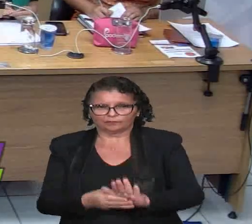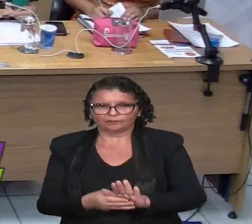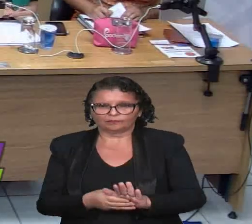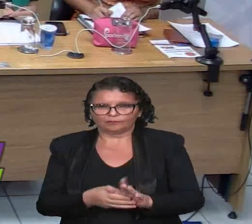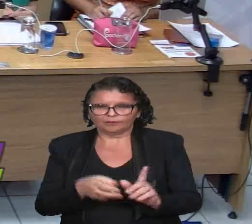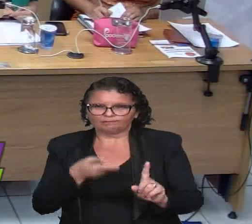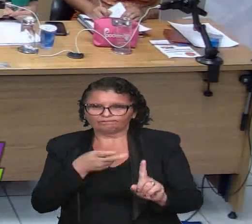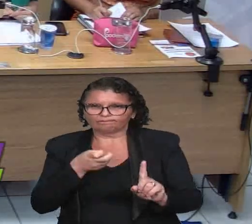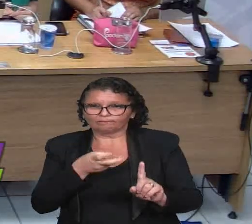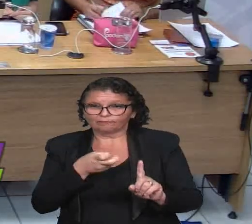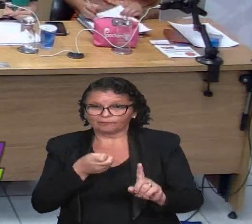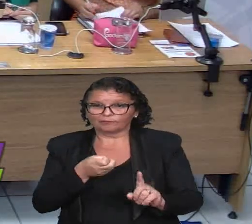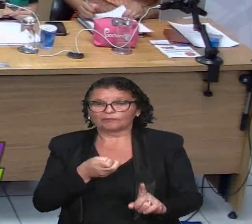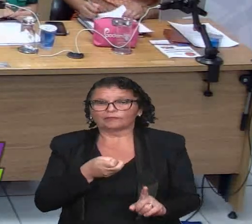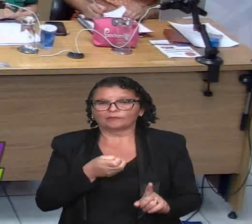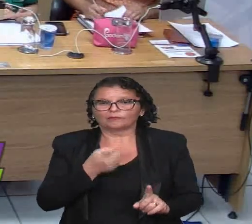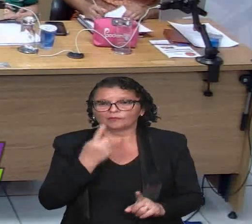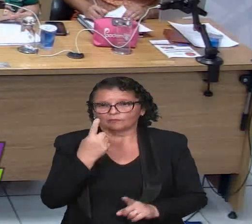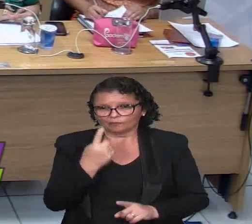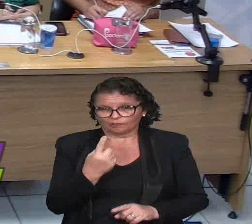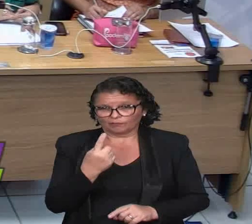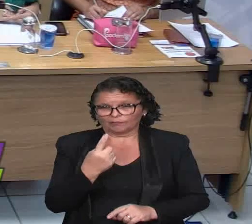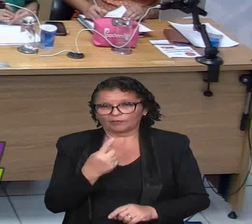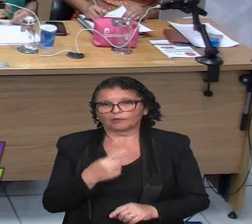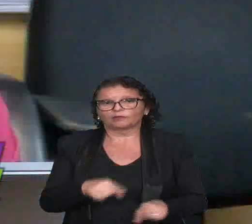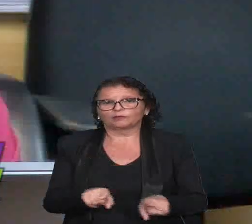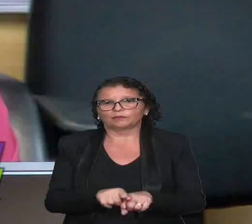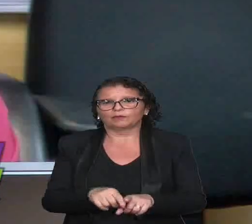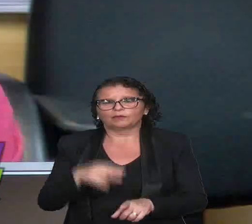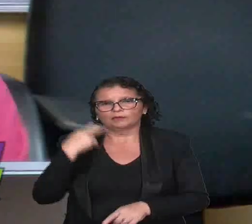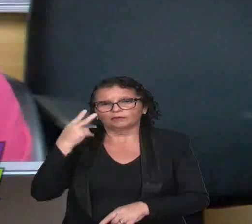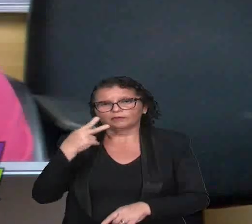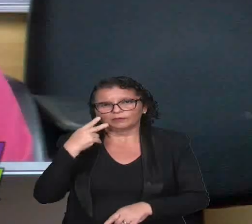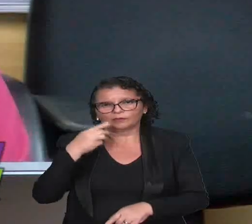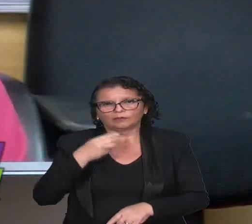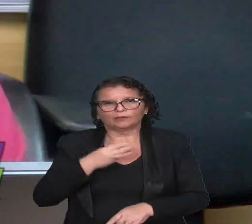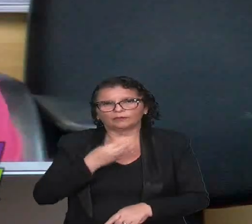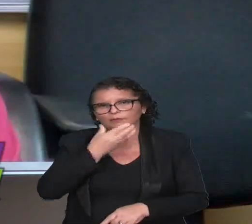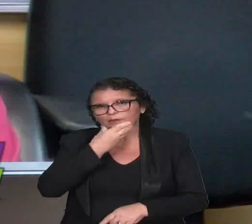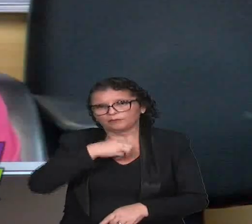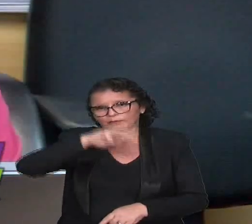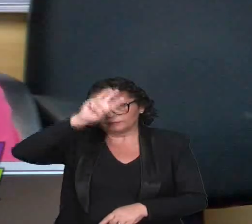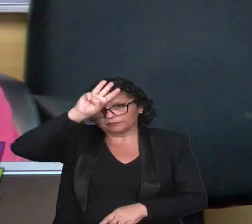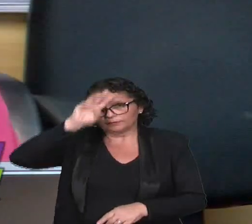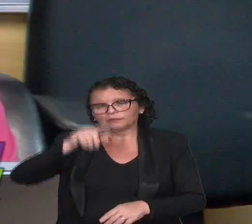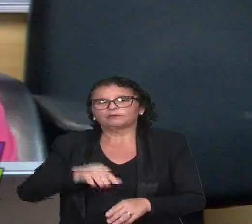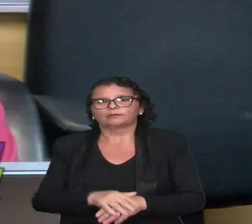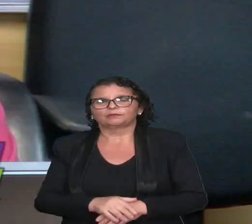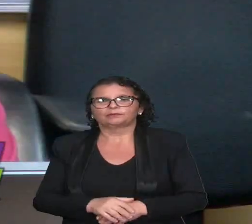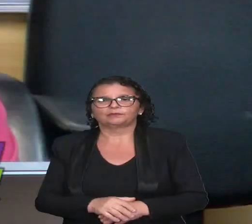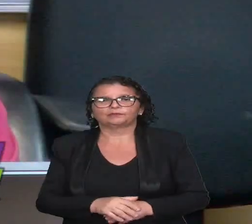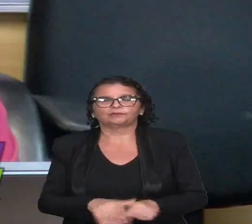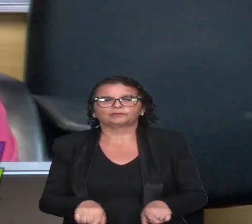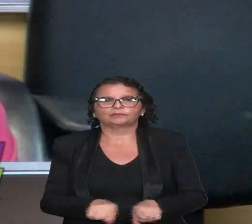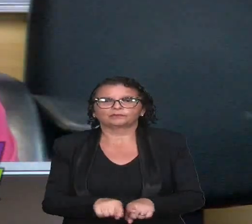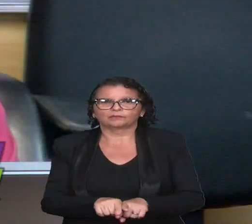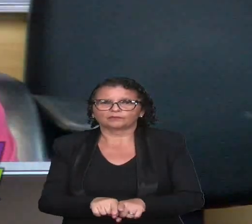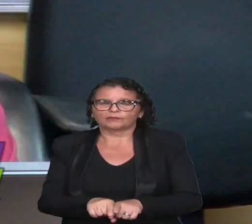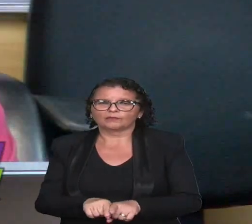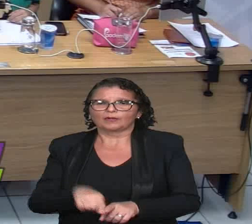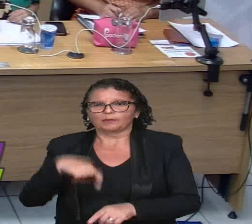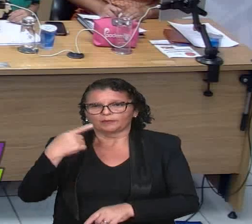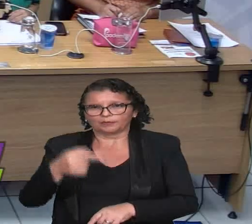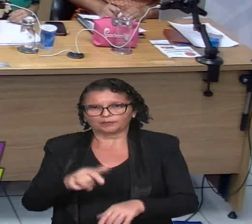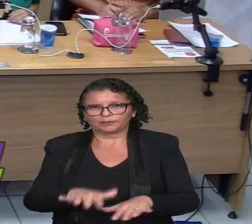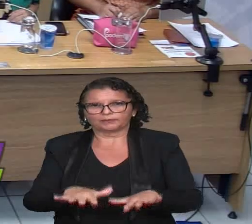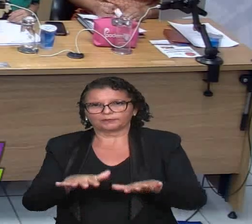reconhecimento número 1 de 204 do nobre Vereador Michel Figueiredo Vereador ausente na ausência do autor será pautado